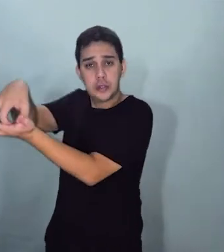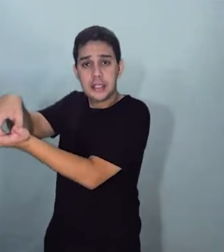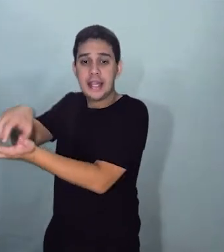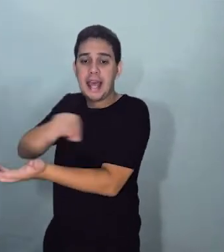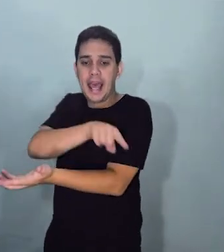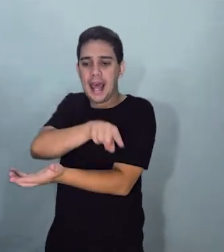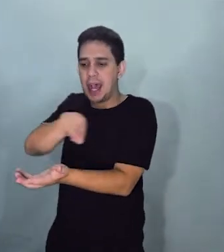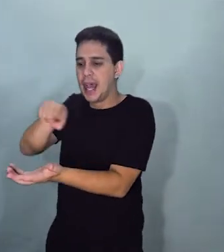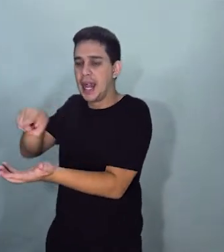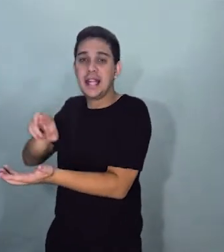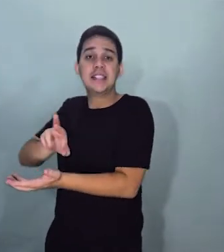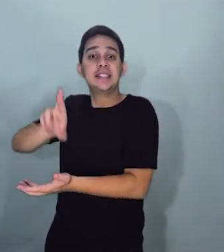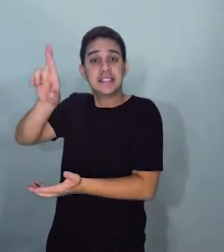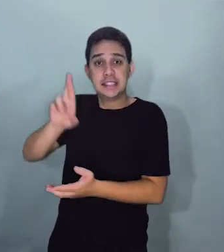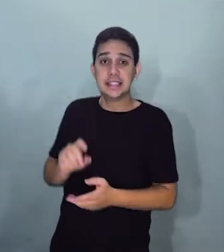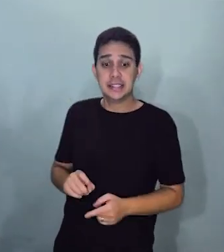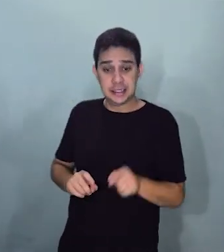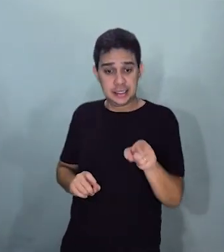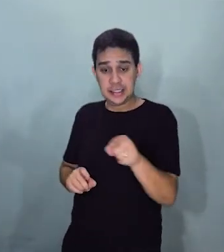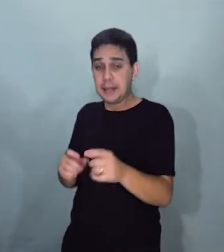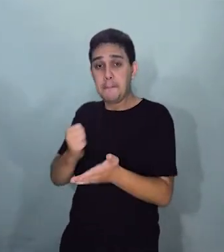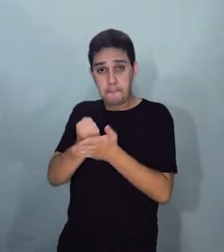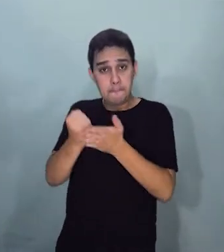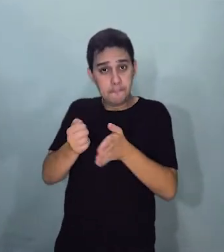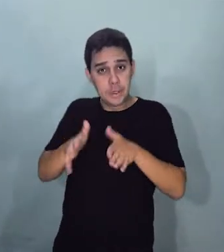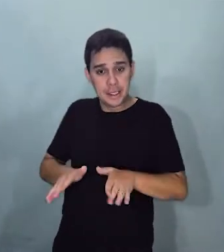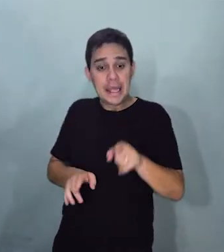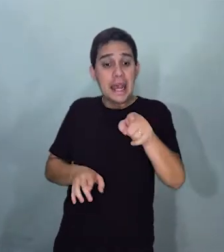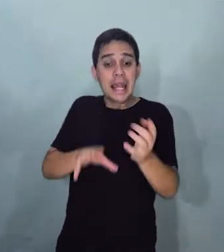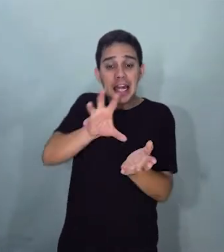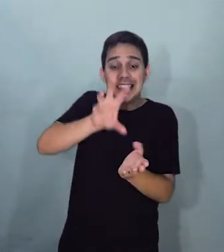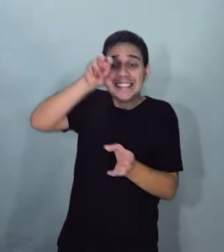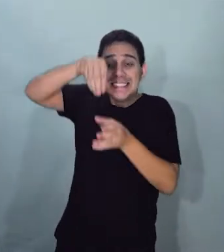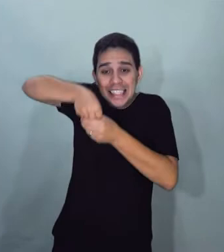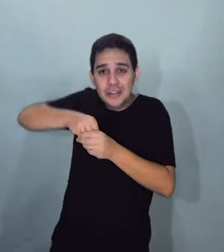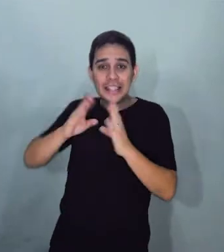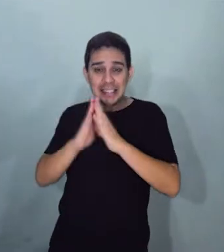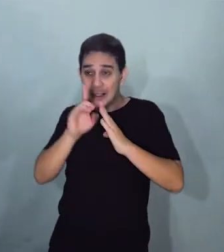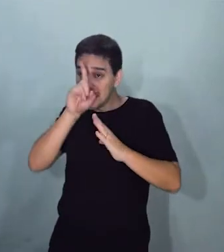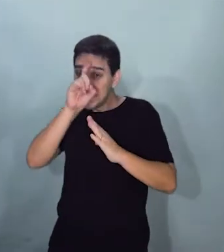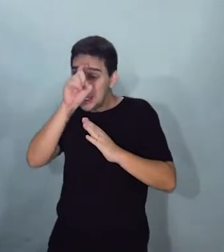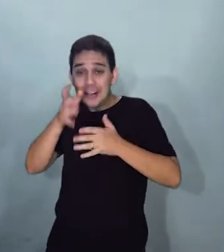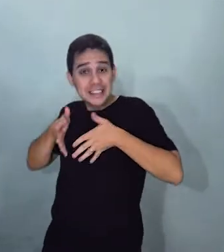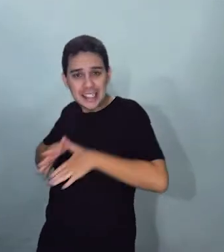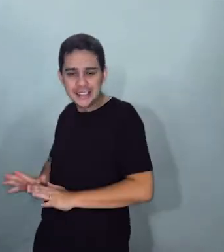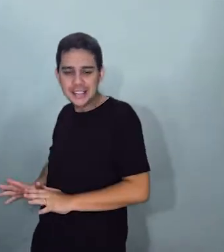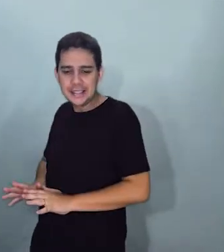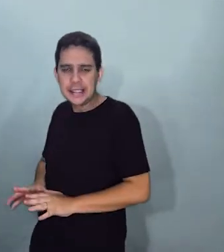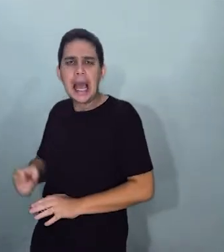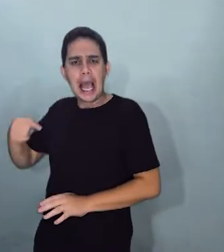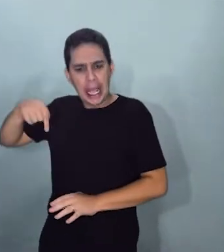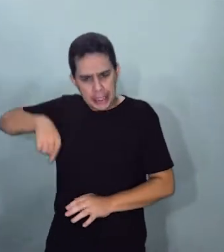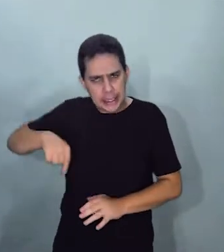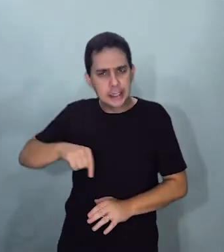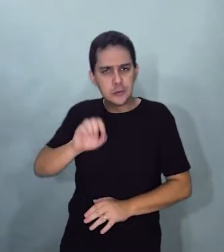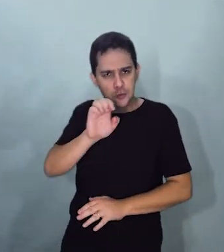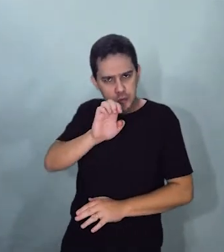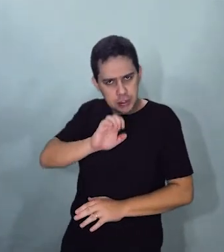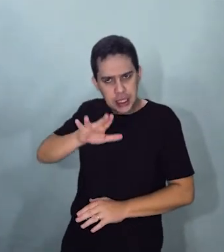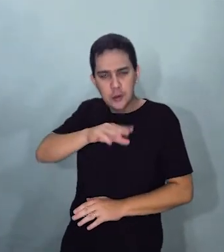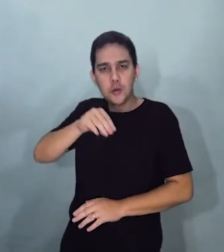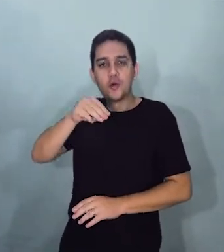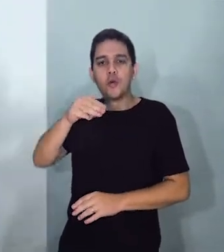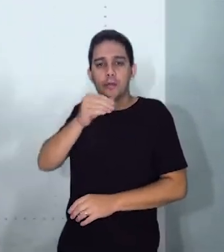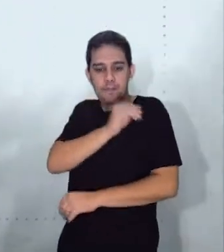civis que são instaladas dentro de maternidades. Aqui no estado do Rio de Janeiro há uma lei que disciplina a